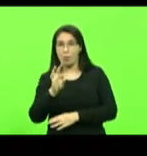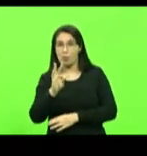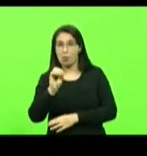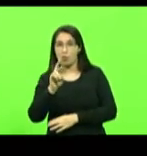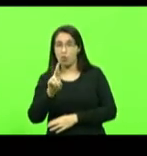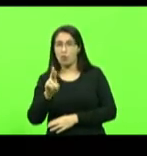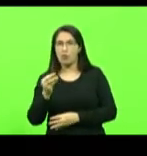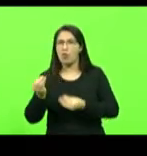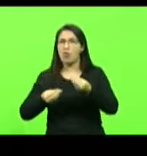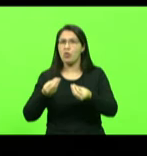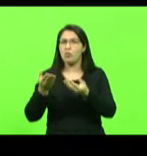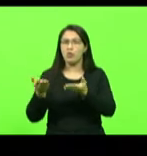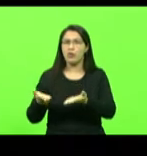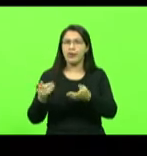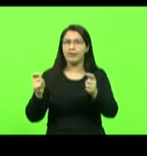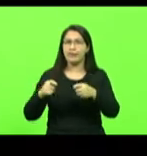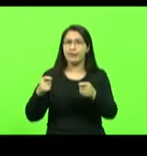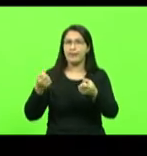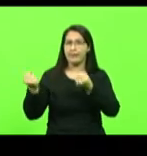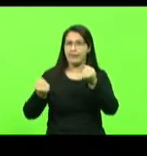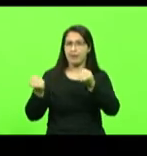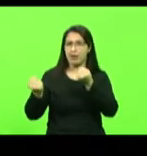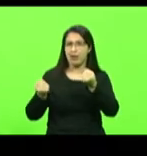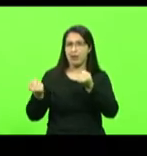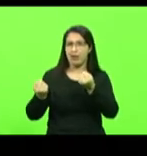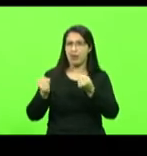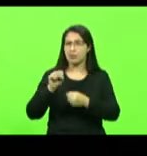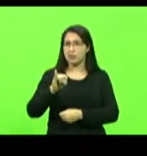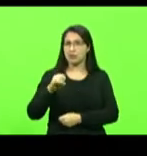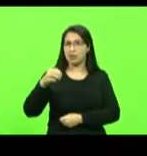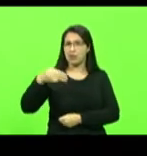carro se não tenho motor?